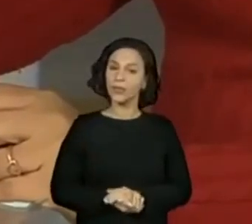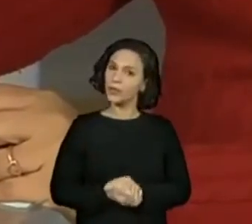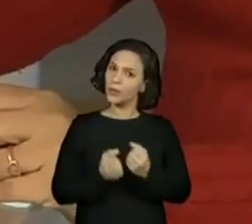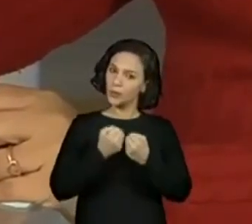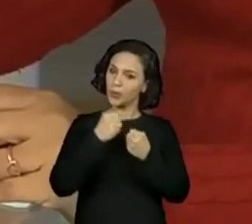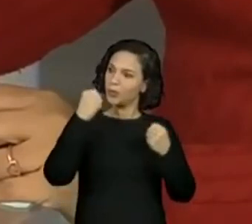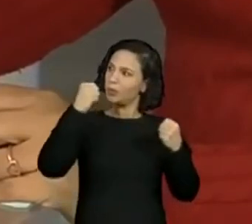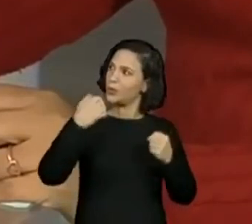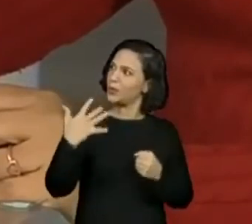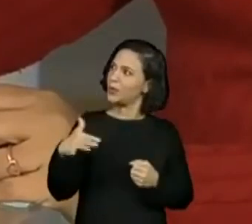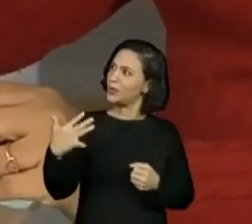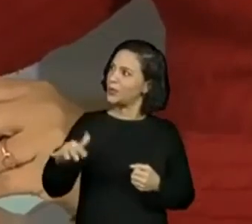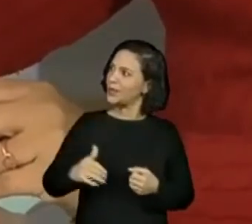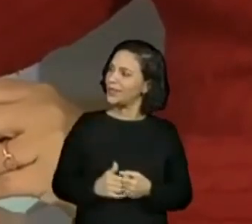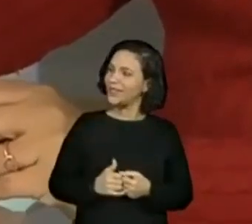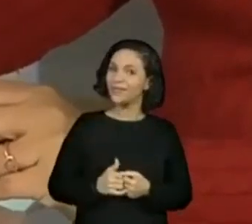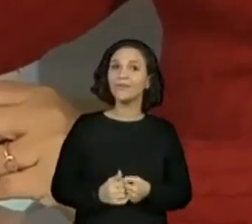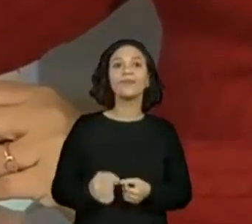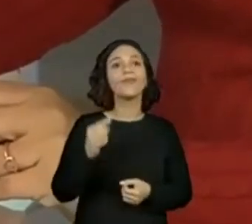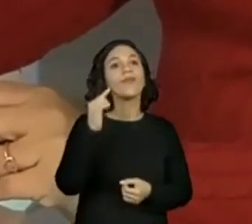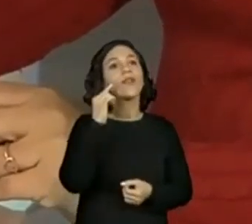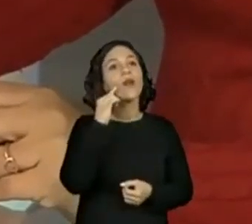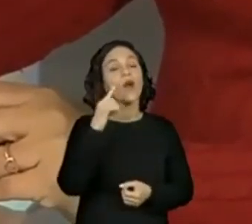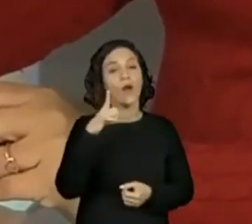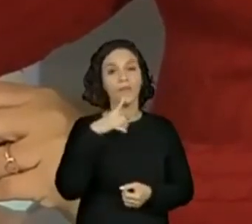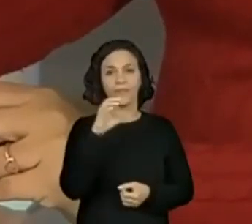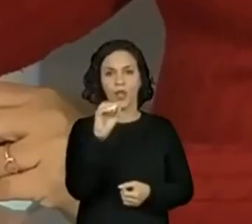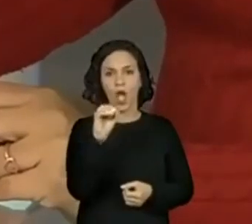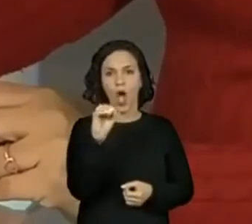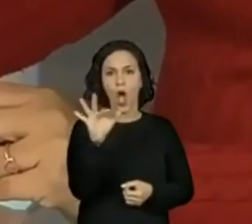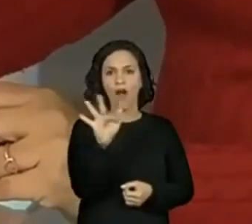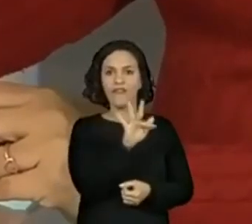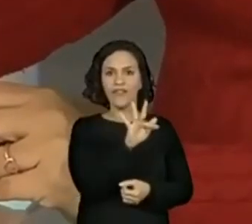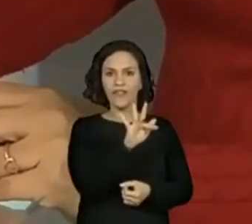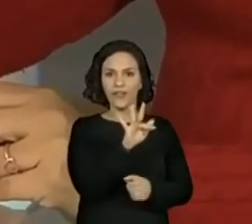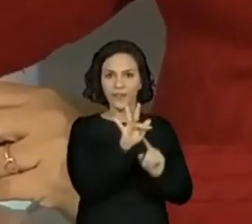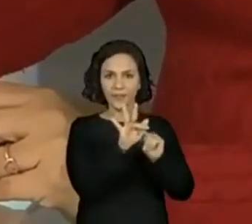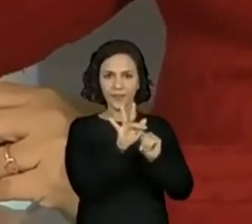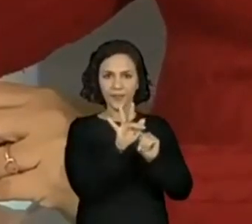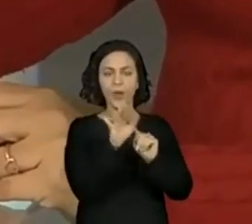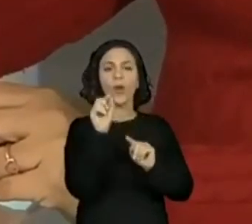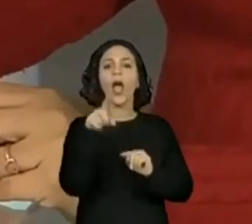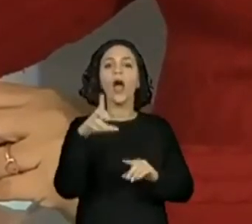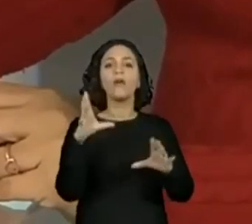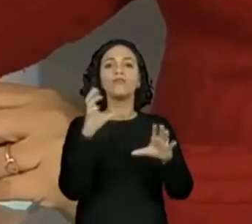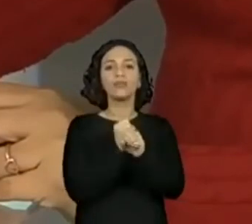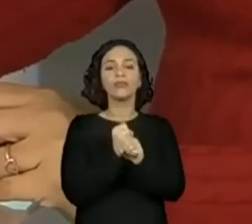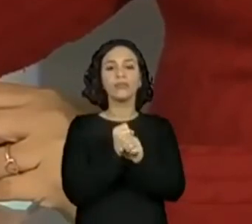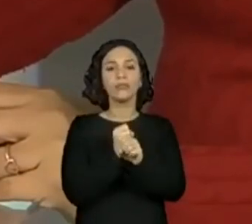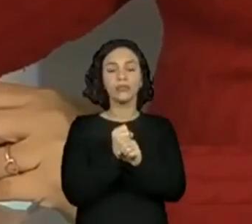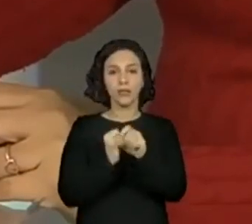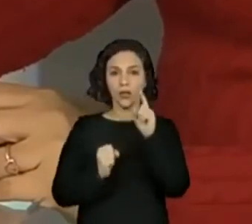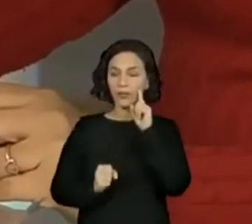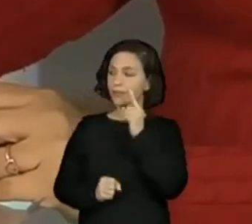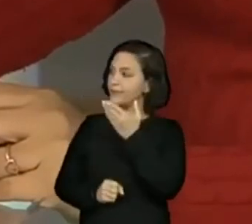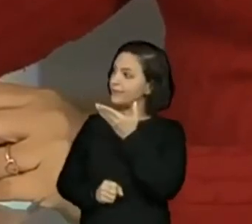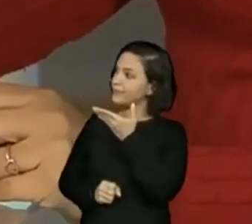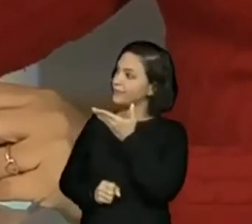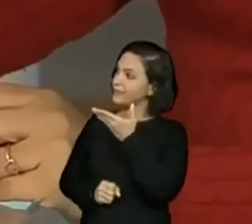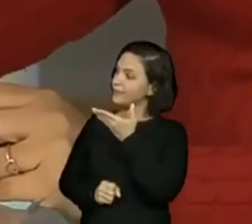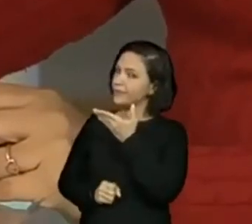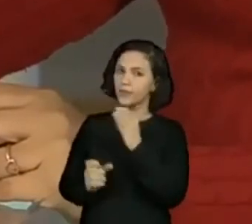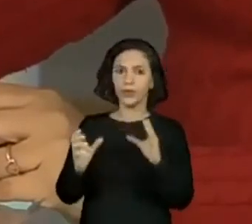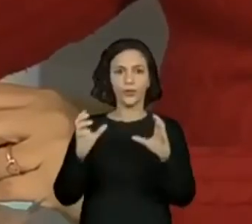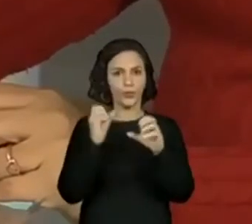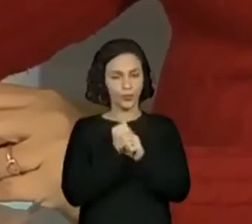imensa esta. E nós temos aí o botãozinho do off, aqui nós desligamos a calculadora. Tá bom? Então,